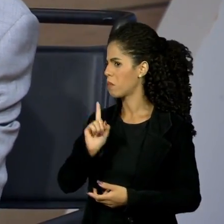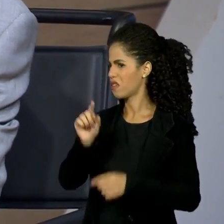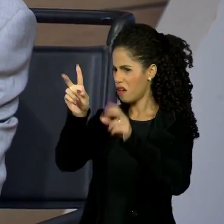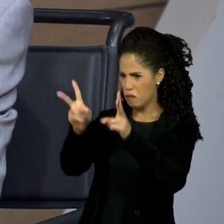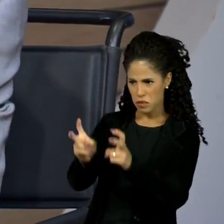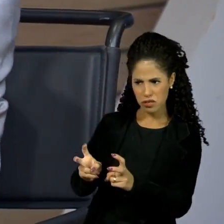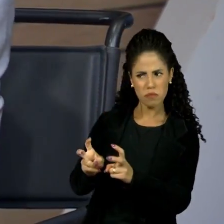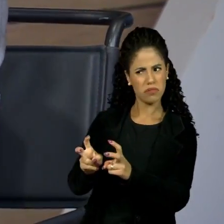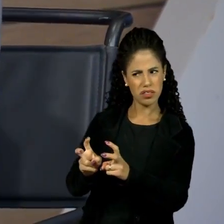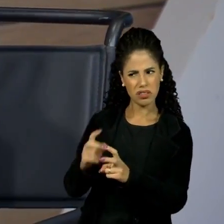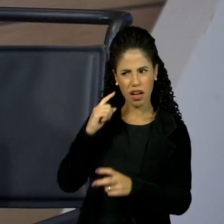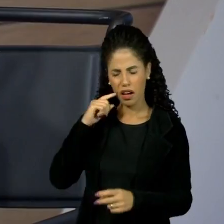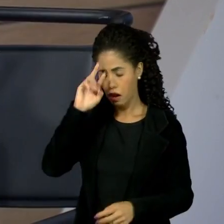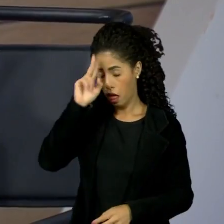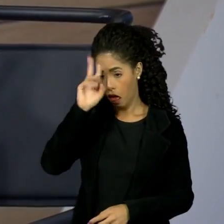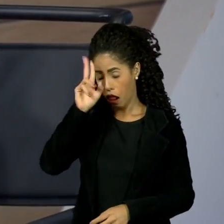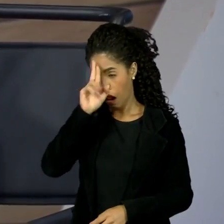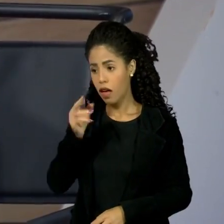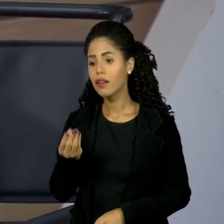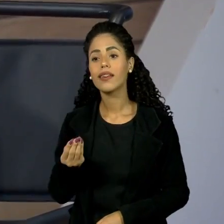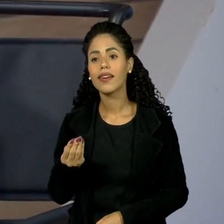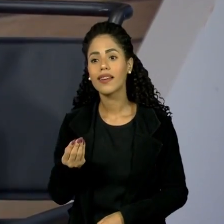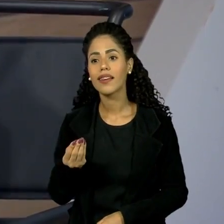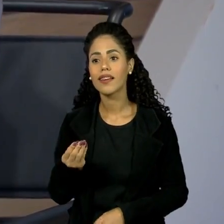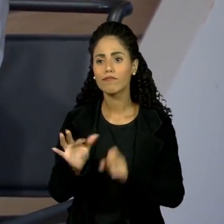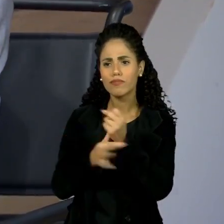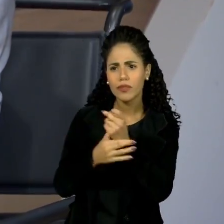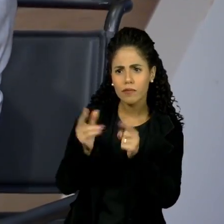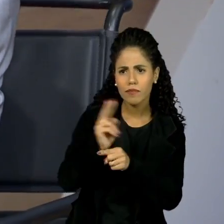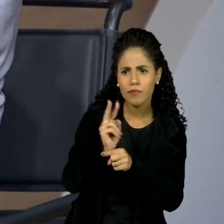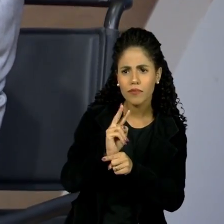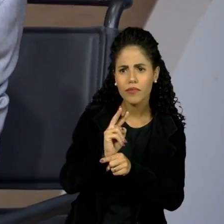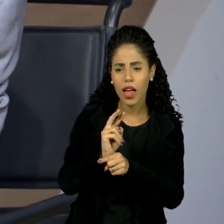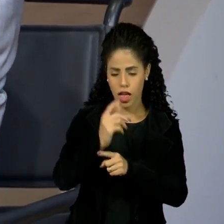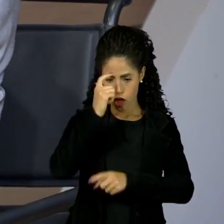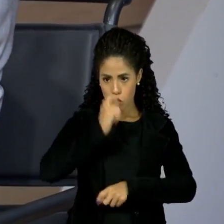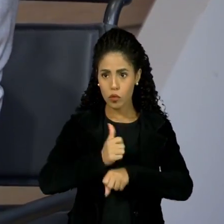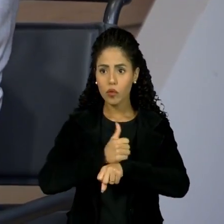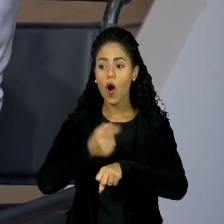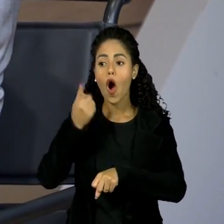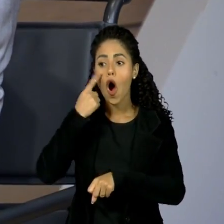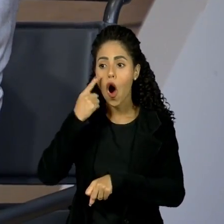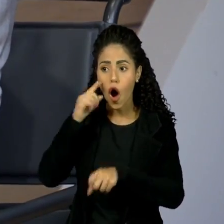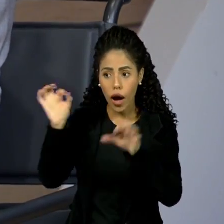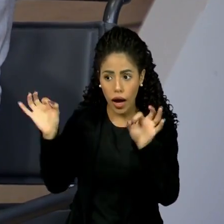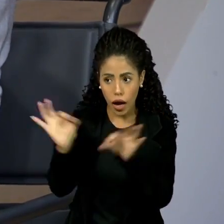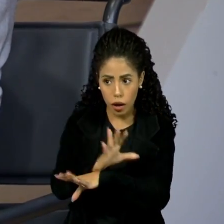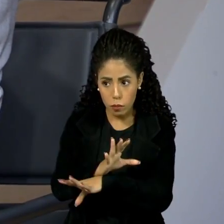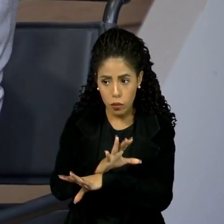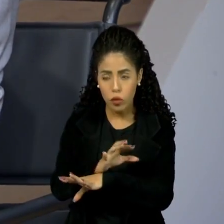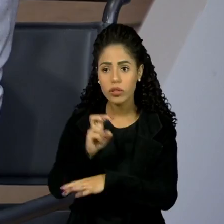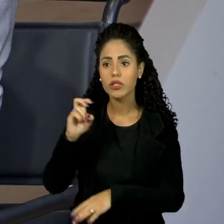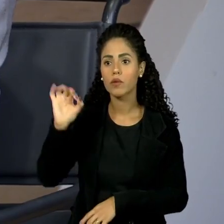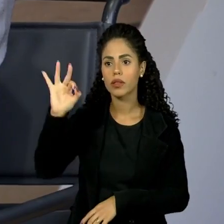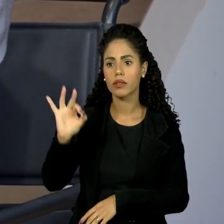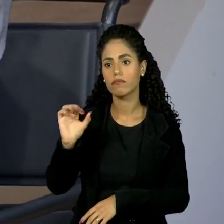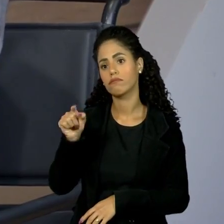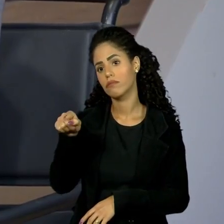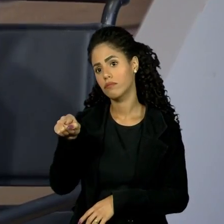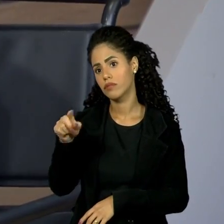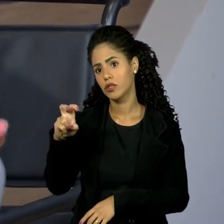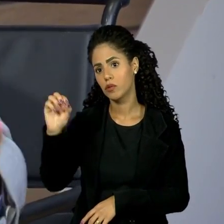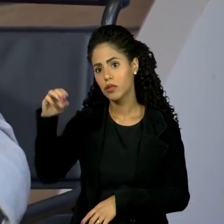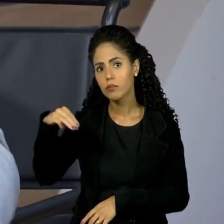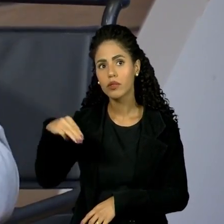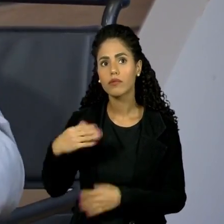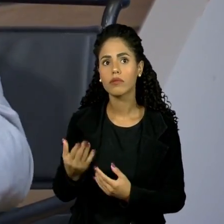confusa. E o porteiro não é um psicanalista que vai dizer assim, ó, sua sessão terminou, a senhora já está aqui há 50 minutos, sobe.